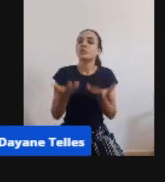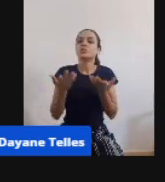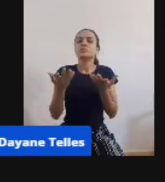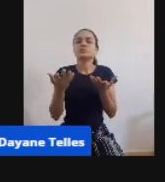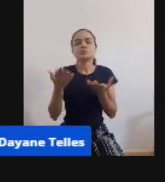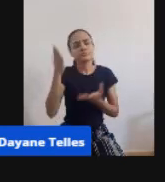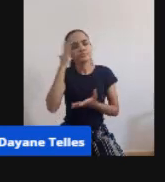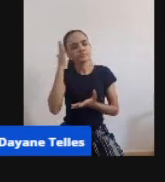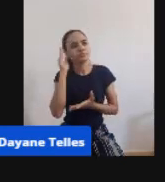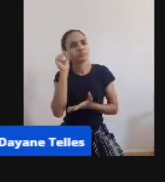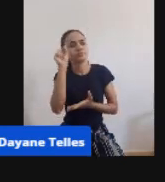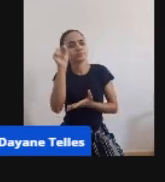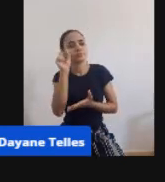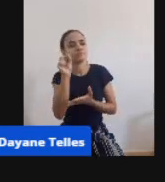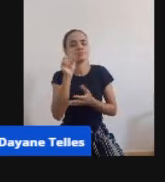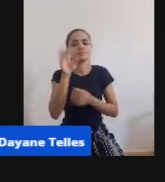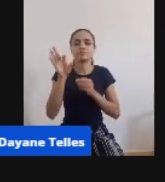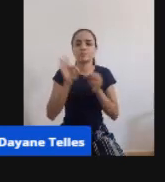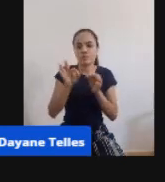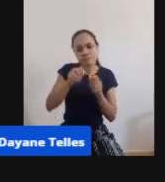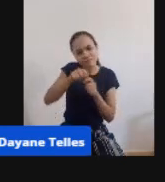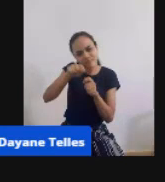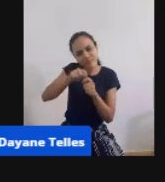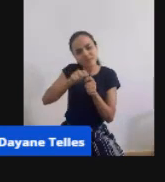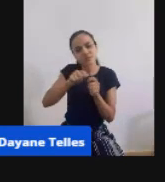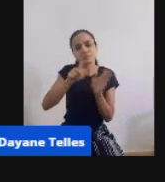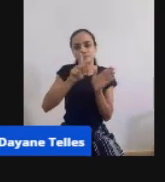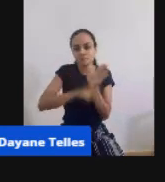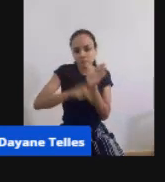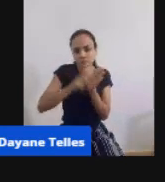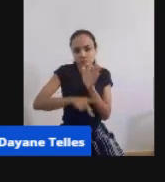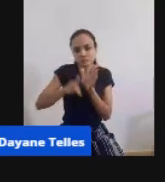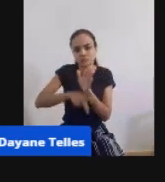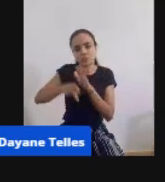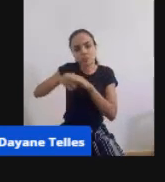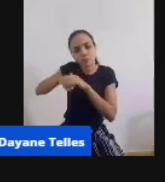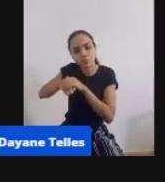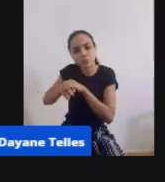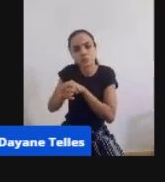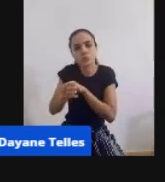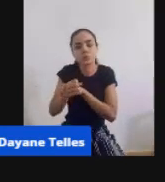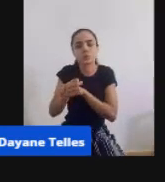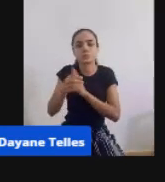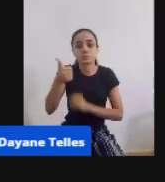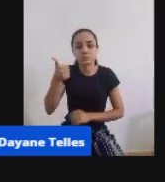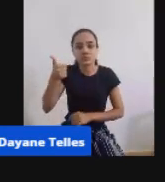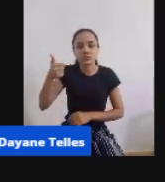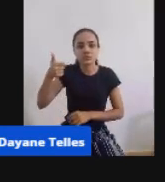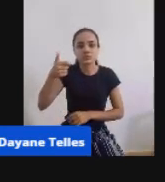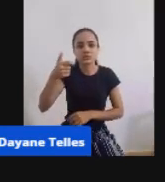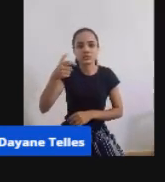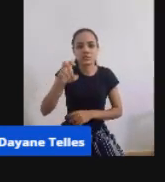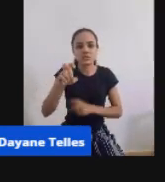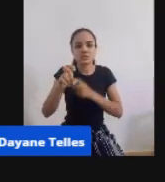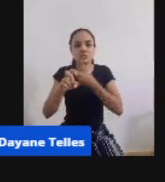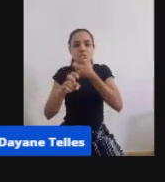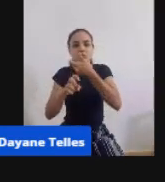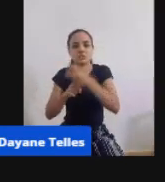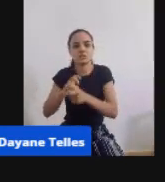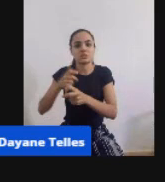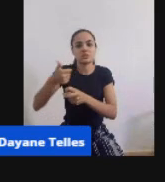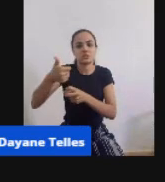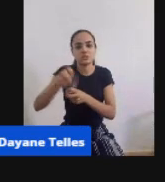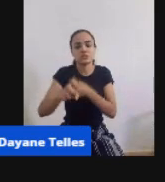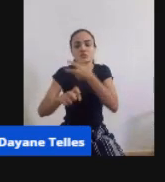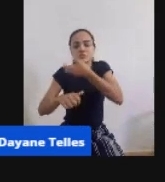nosso planejamento aqui, que é costumeiro, a cada 15 dias, ou até um plano de aula, caso eu resolva fazer um plano de aula, nós